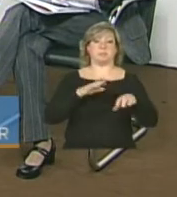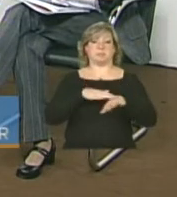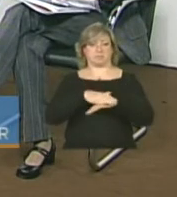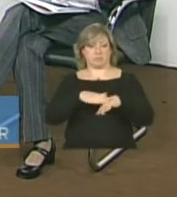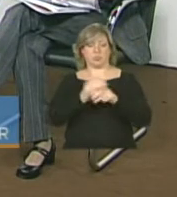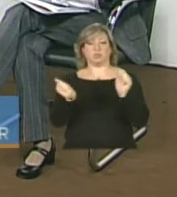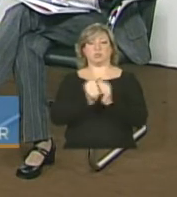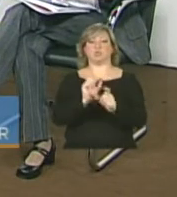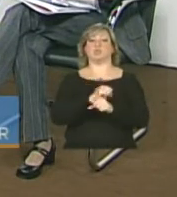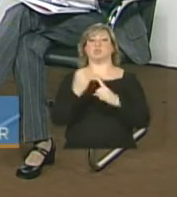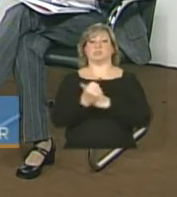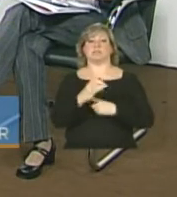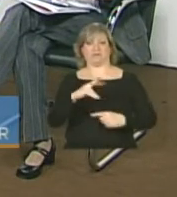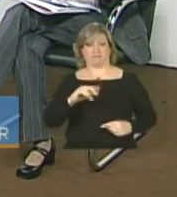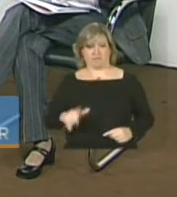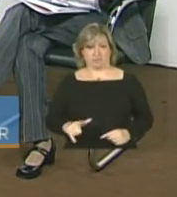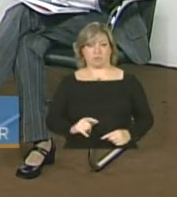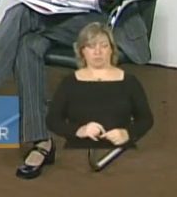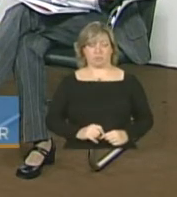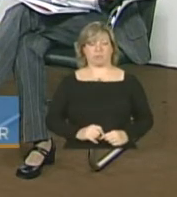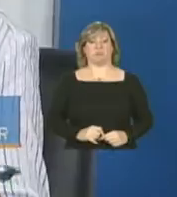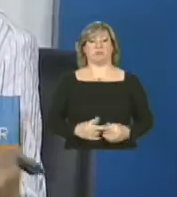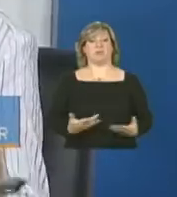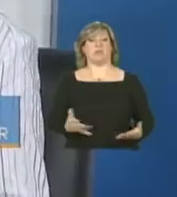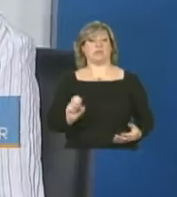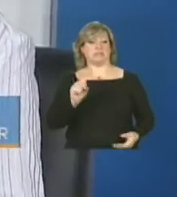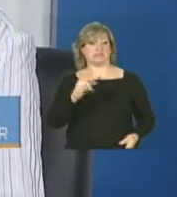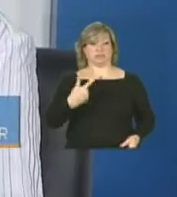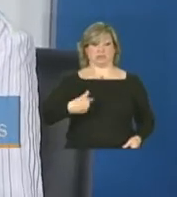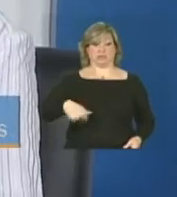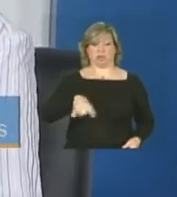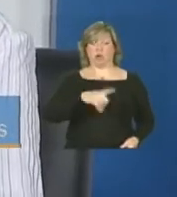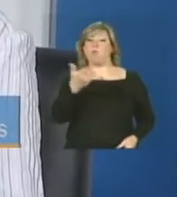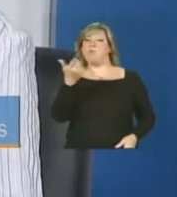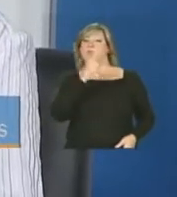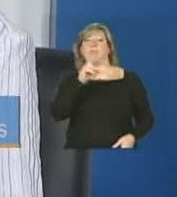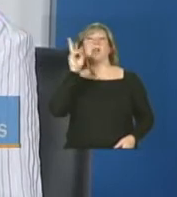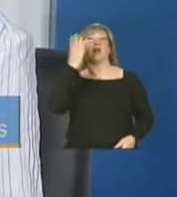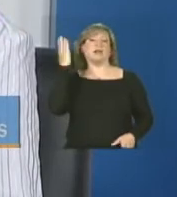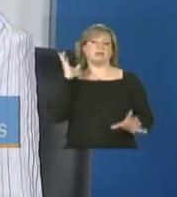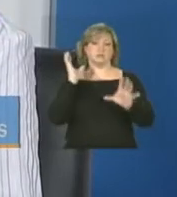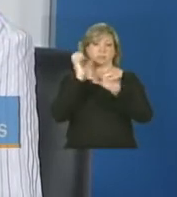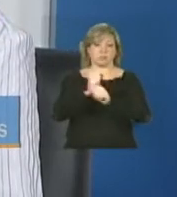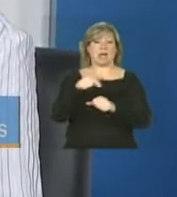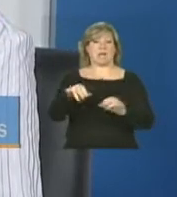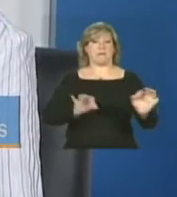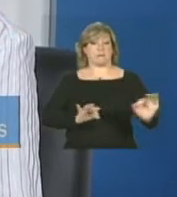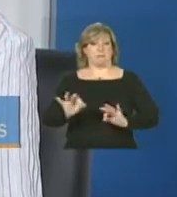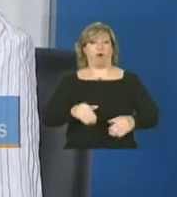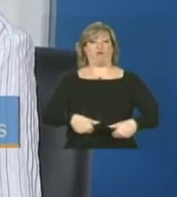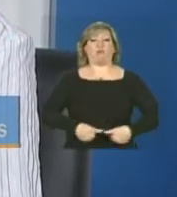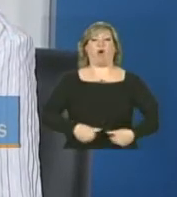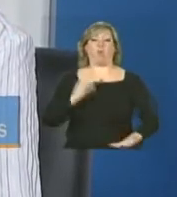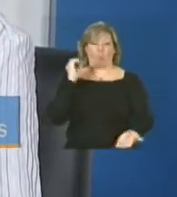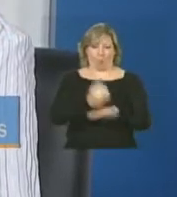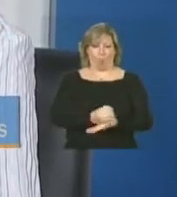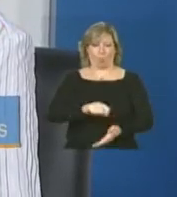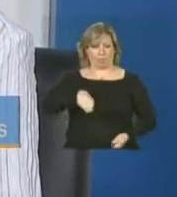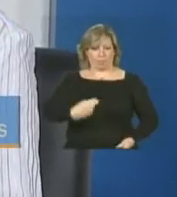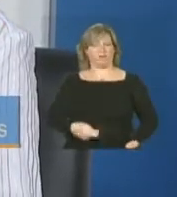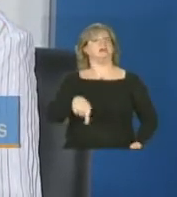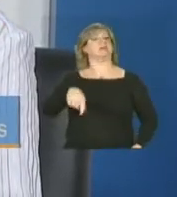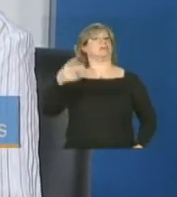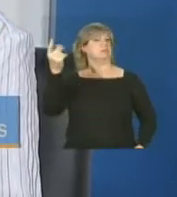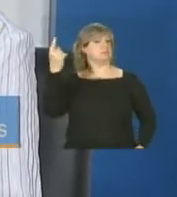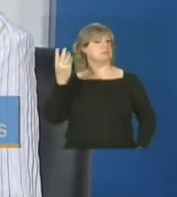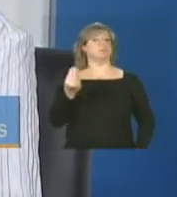junto com a sociedade civil. Né? Se a gente for recuperar assim, a história, né? O projeto Fome Zero foi uma grande meta ousada